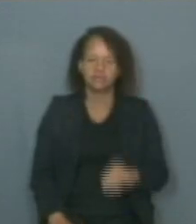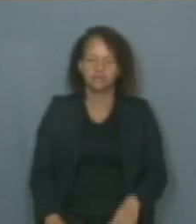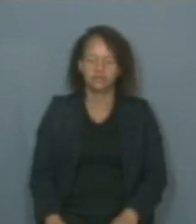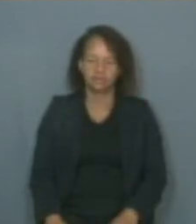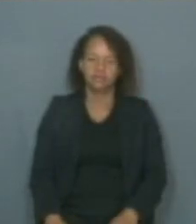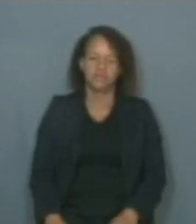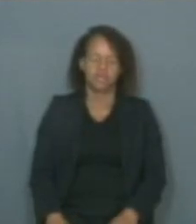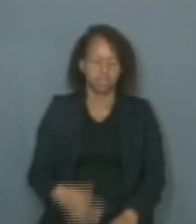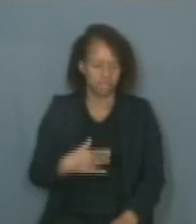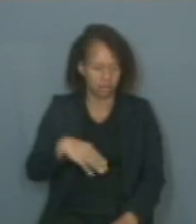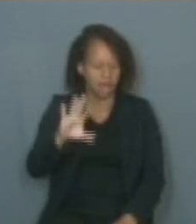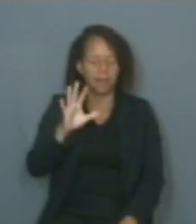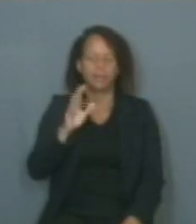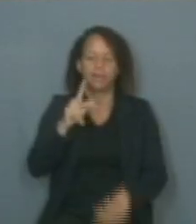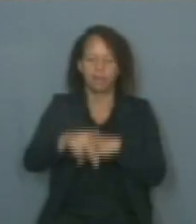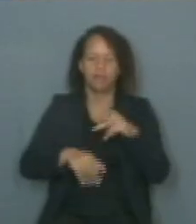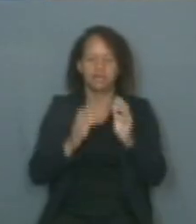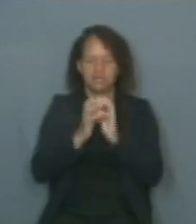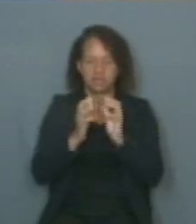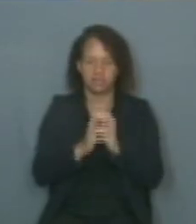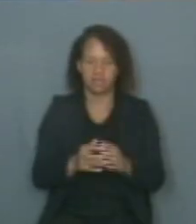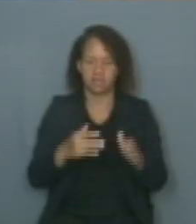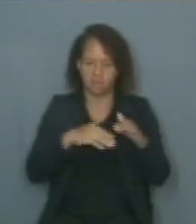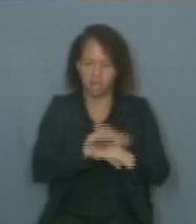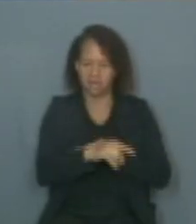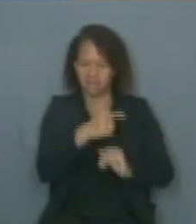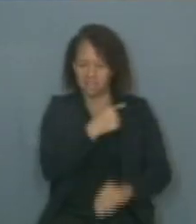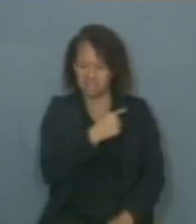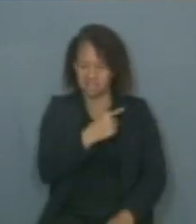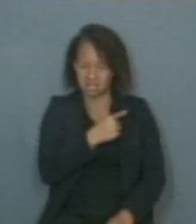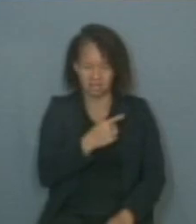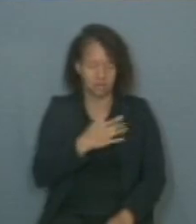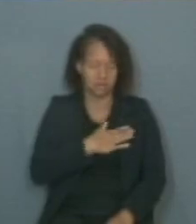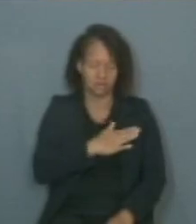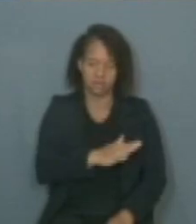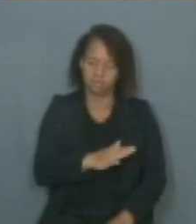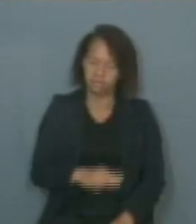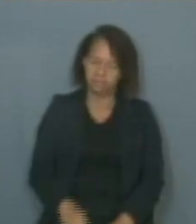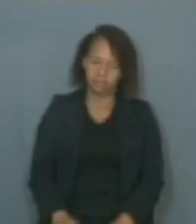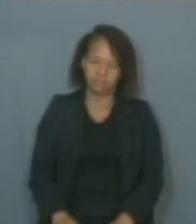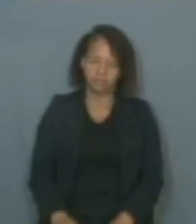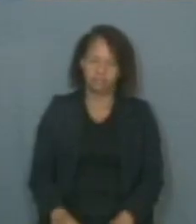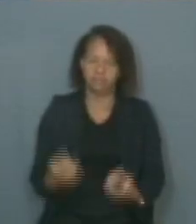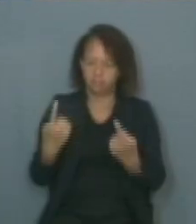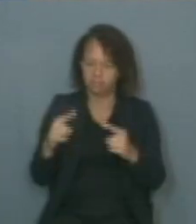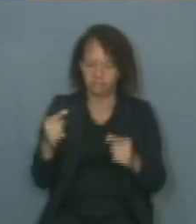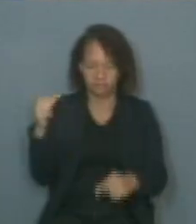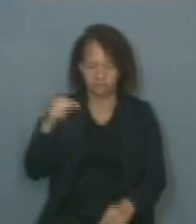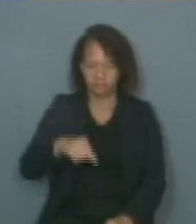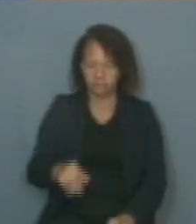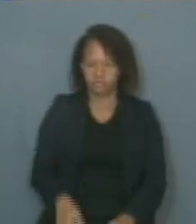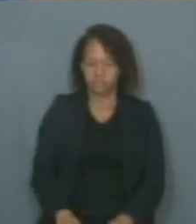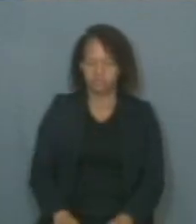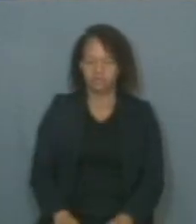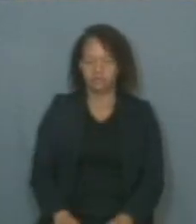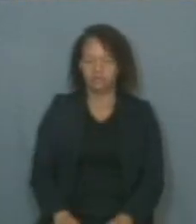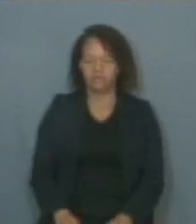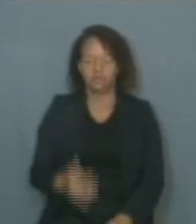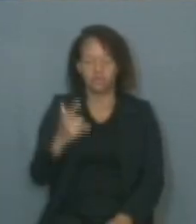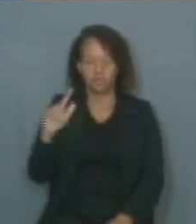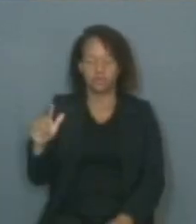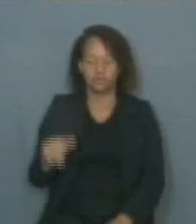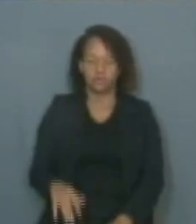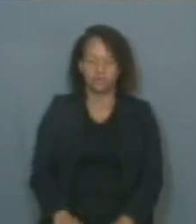E a gente destina para o povo recifense. Agora, guardar desse jeito aqui é inadmissível, vereadores. Essa denúncia não pode ficar aqui. Outra